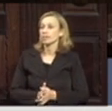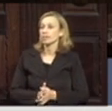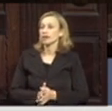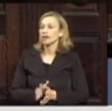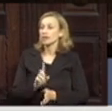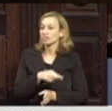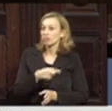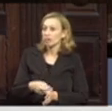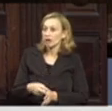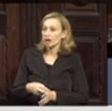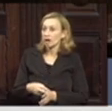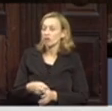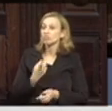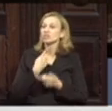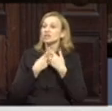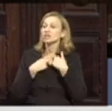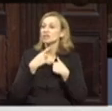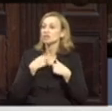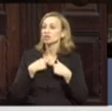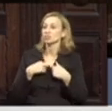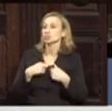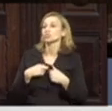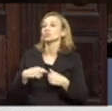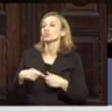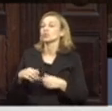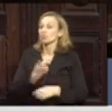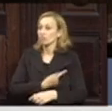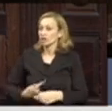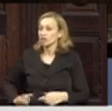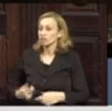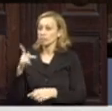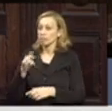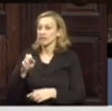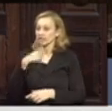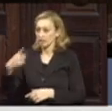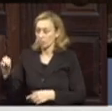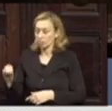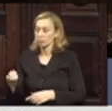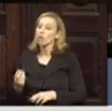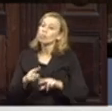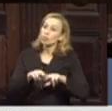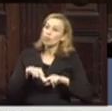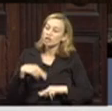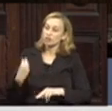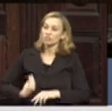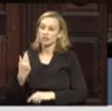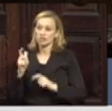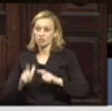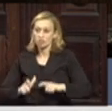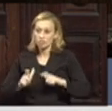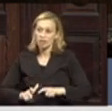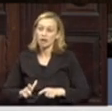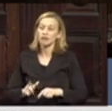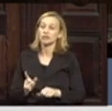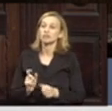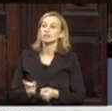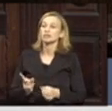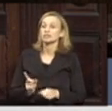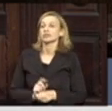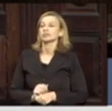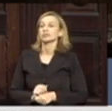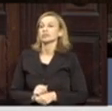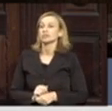quero compartilhar essa decisão com o deputado Luiz Paulo, a não ser a de dar entrada no dia de